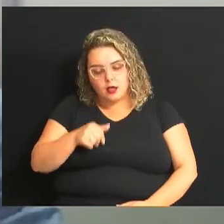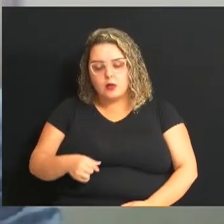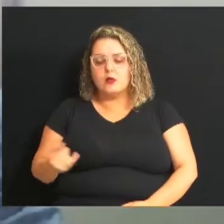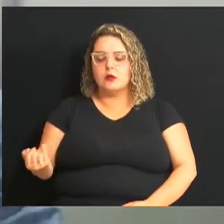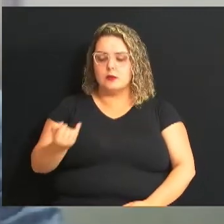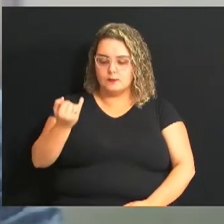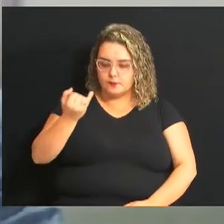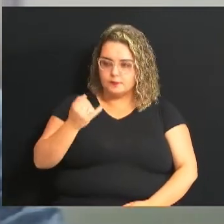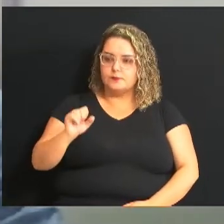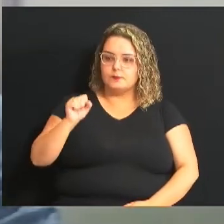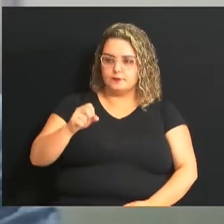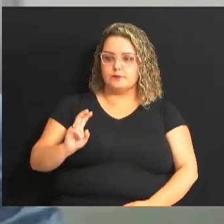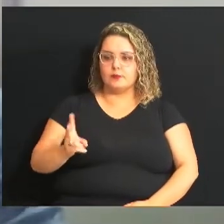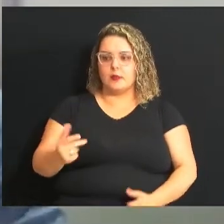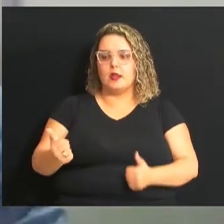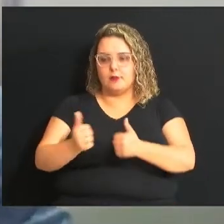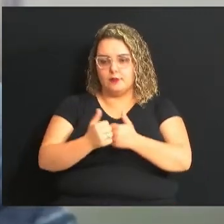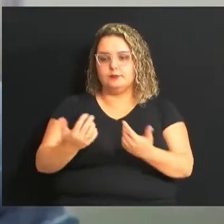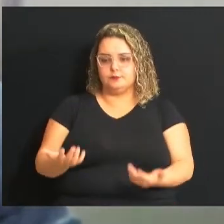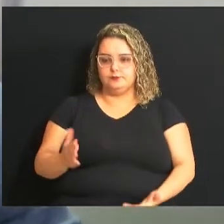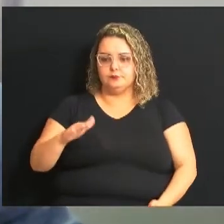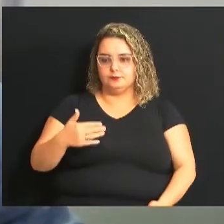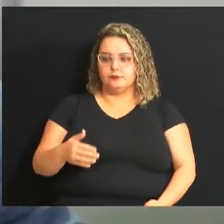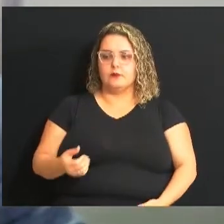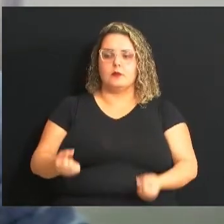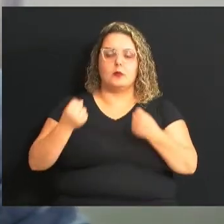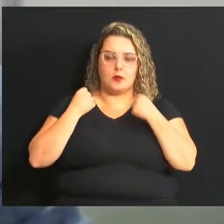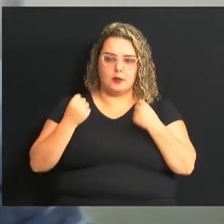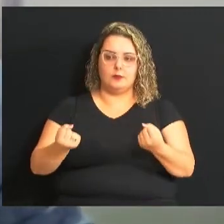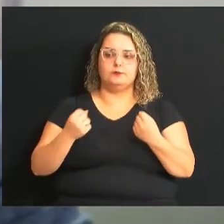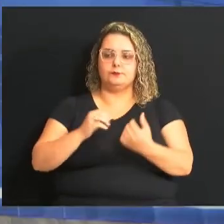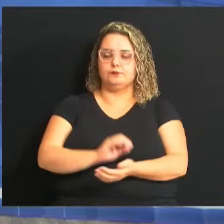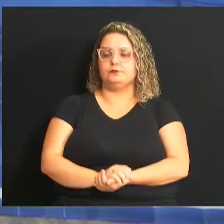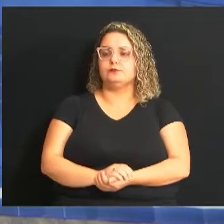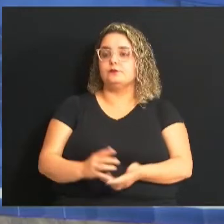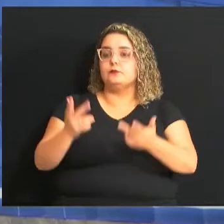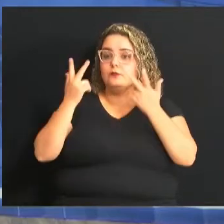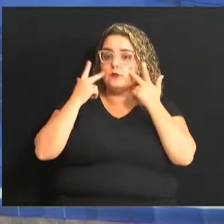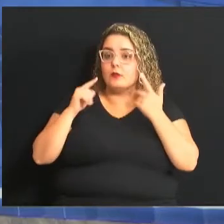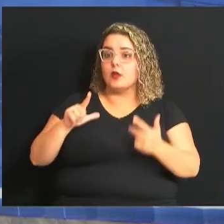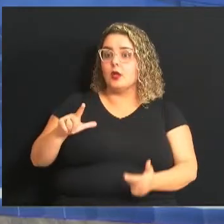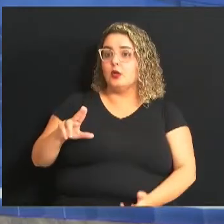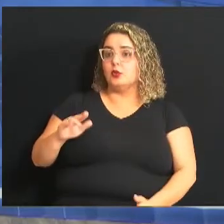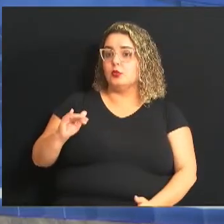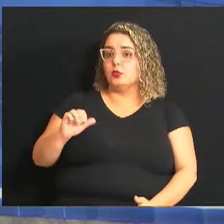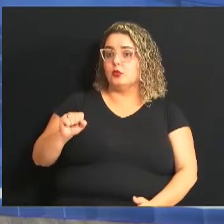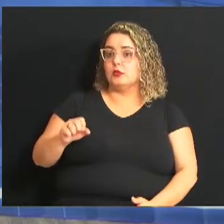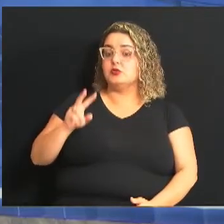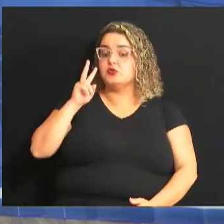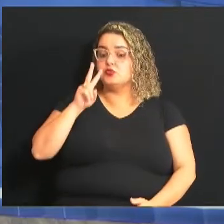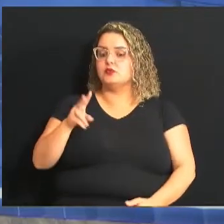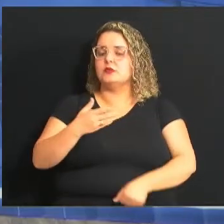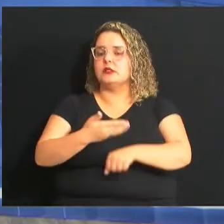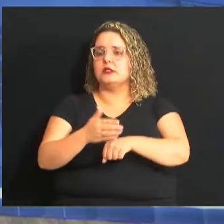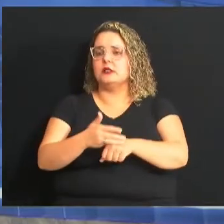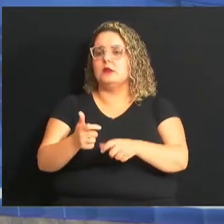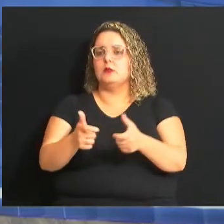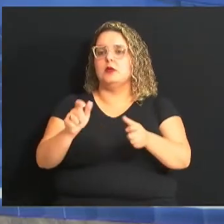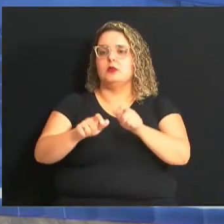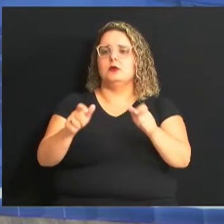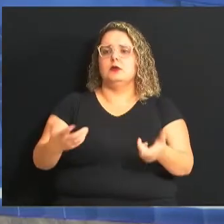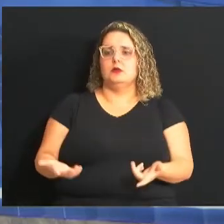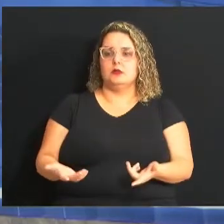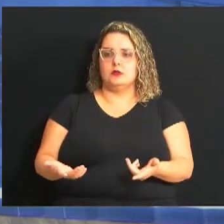importância você ter sempre próximo de você quando você estiver praticando atividade física. E normalmente, Lucas, o que se vê na prática e na maioria das pessoas, né?